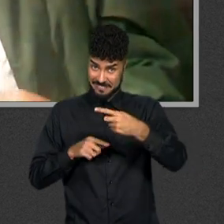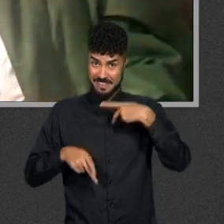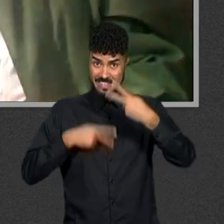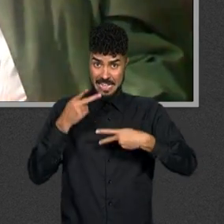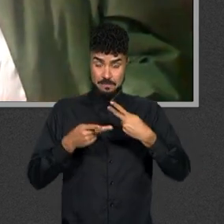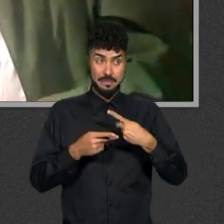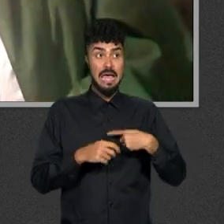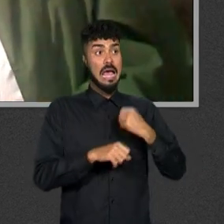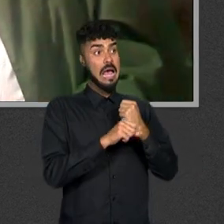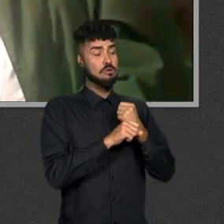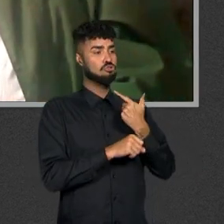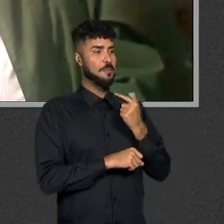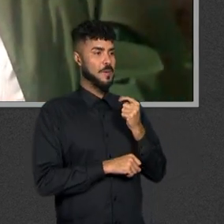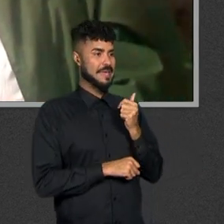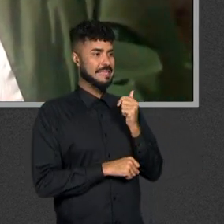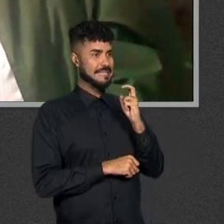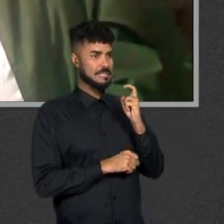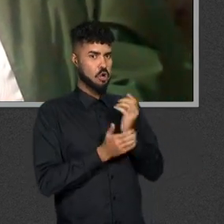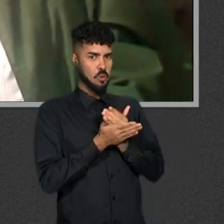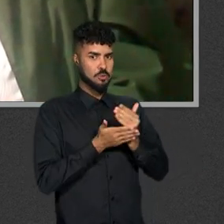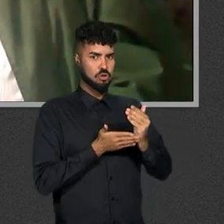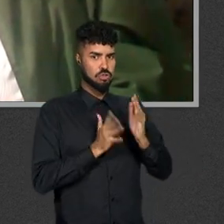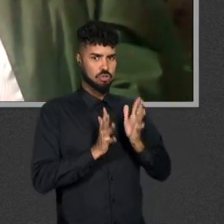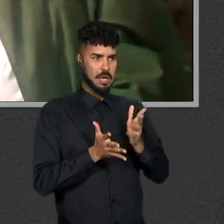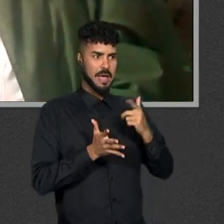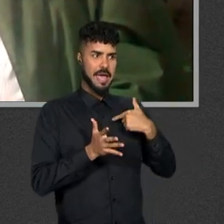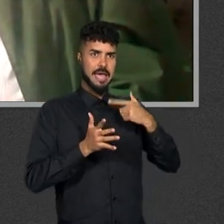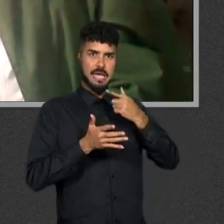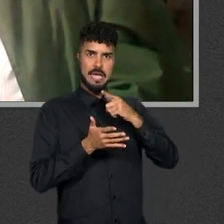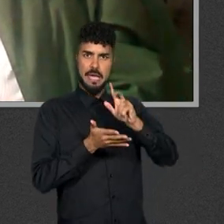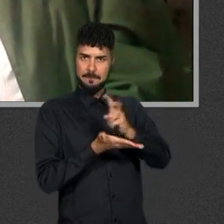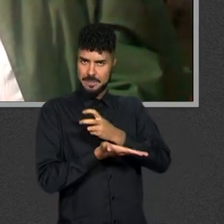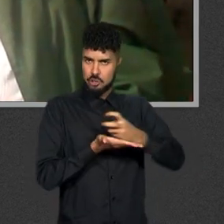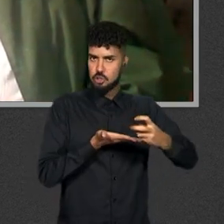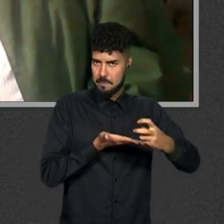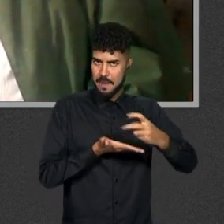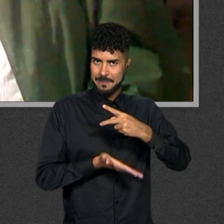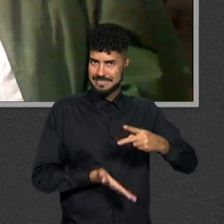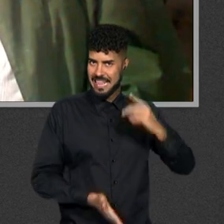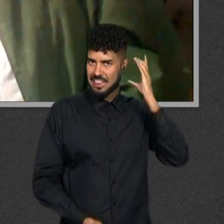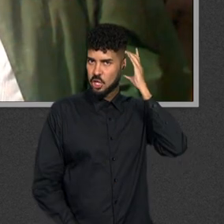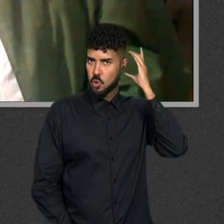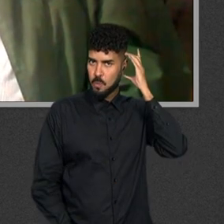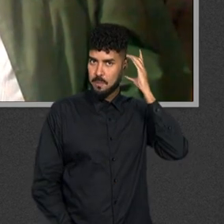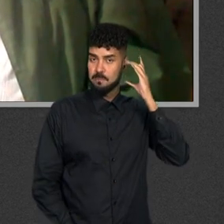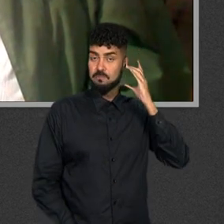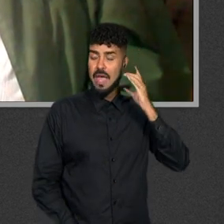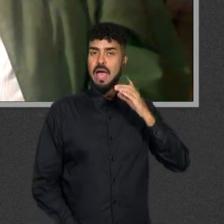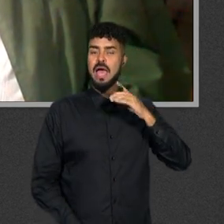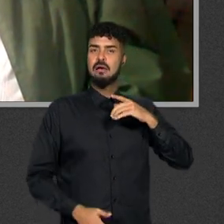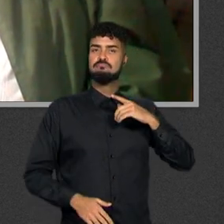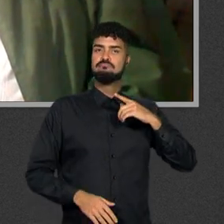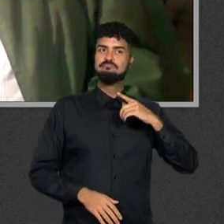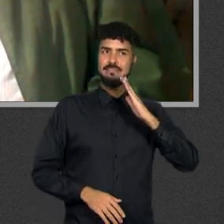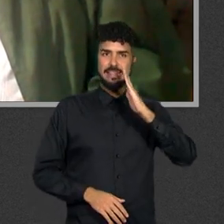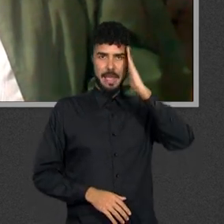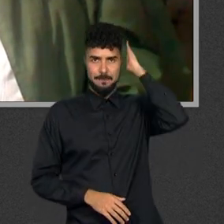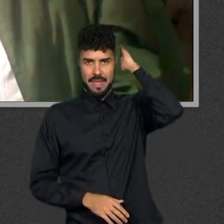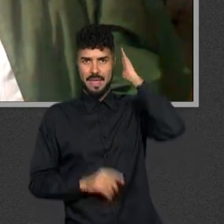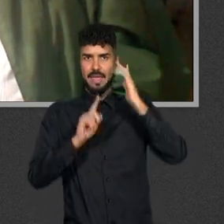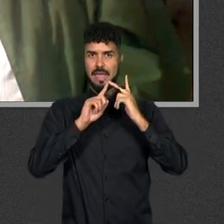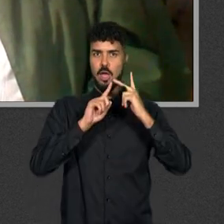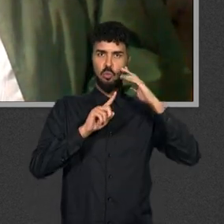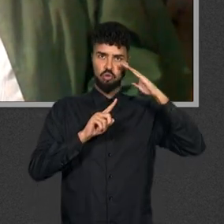Desde 2015, com o impeachment da presidente Dilma, nos governos Temer e Bolsonaro, os trabalhadores